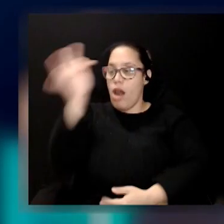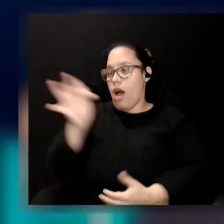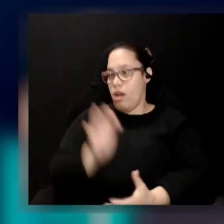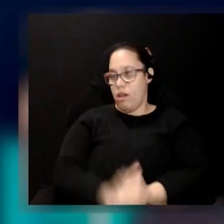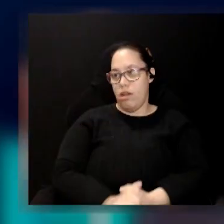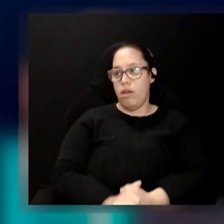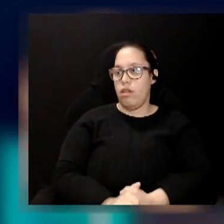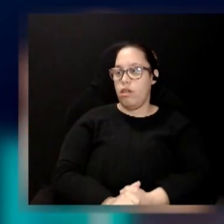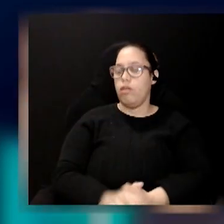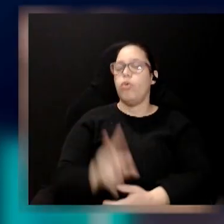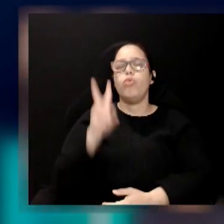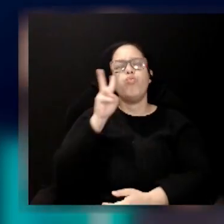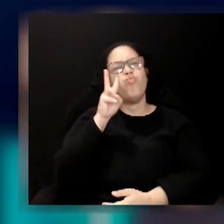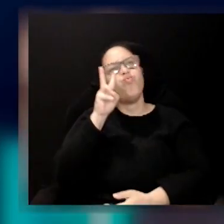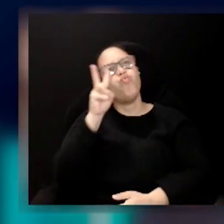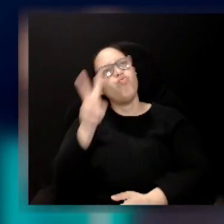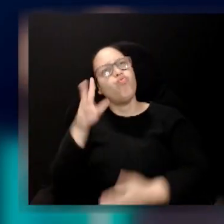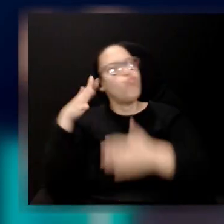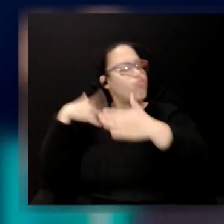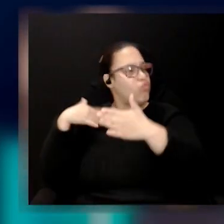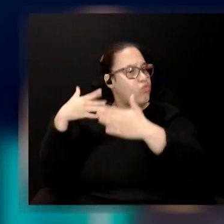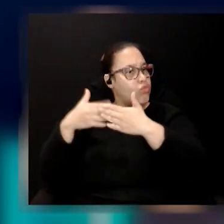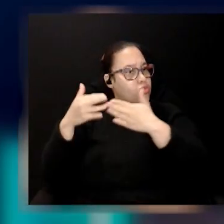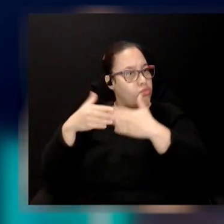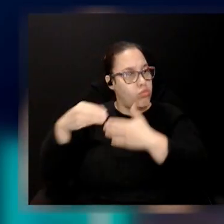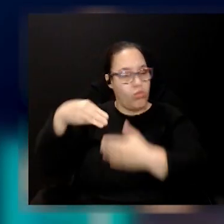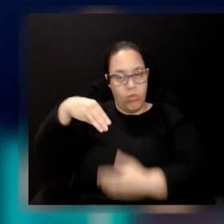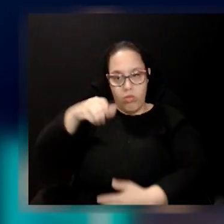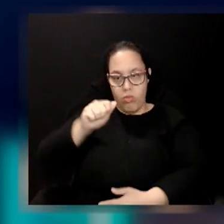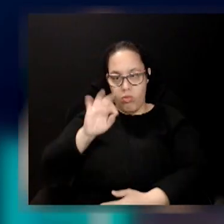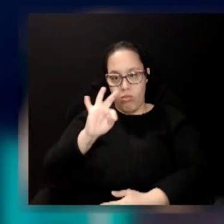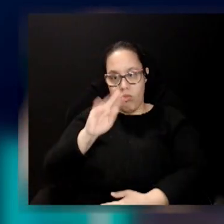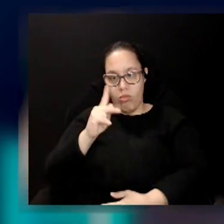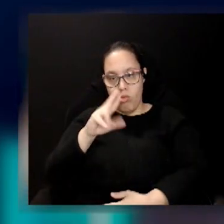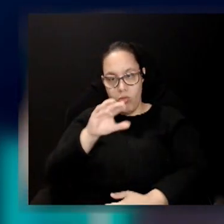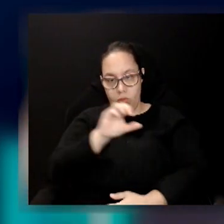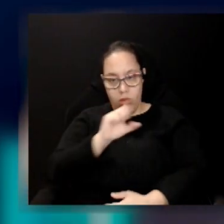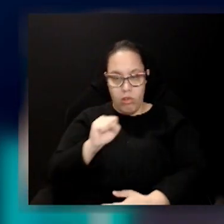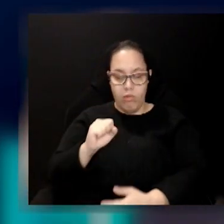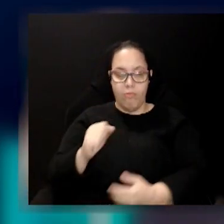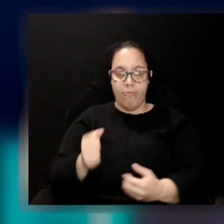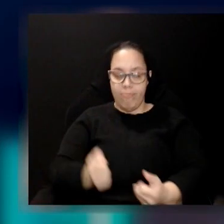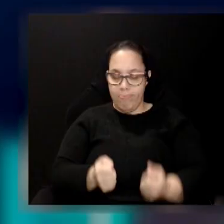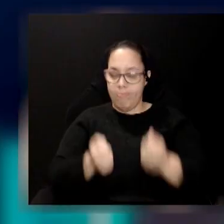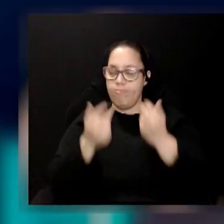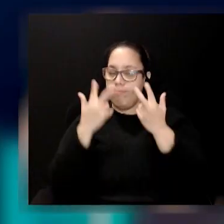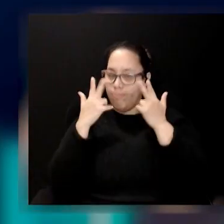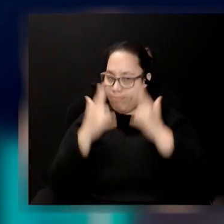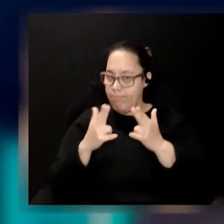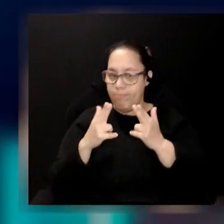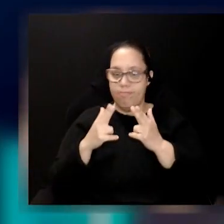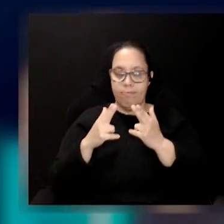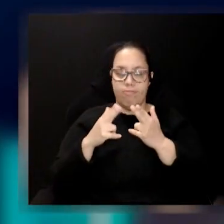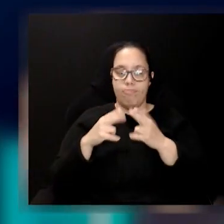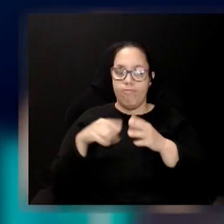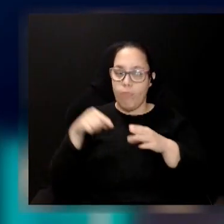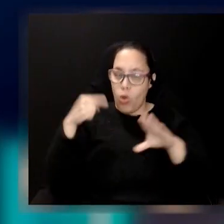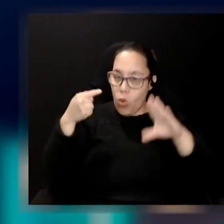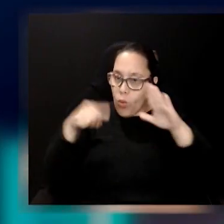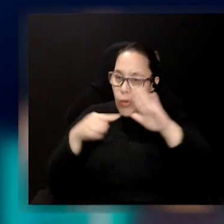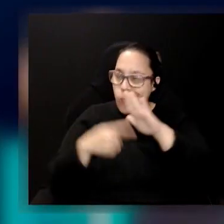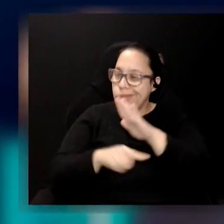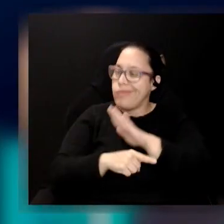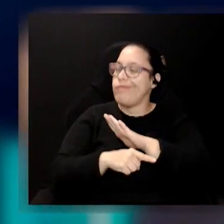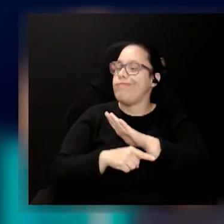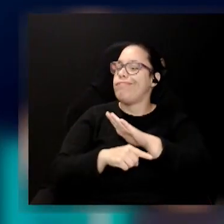para a trajetória do Matheus, percebemos que ele carrega esse mesmo DNA. Em um mundo onde a